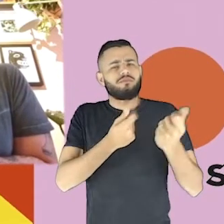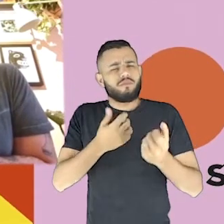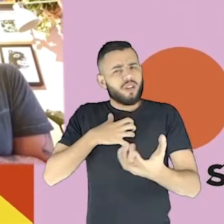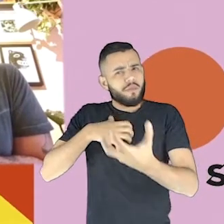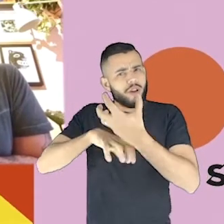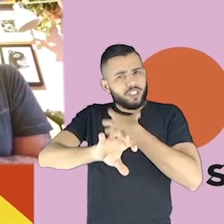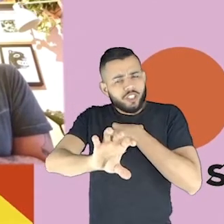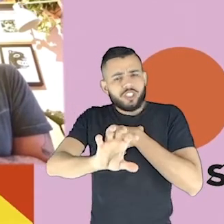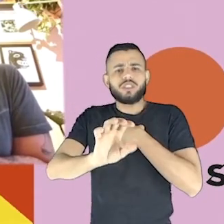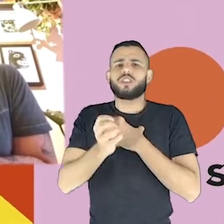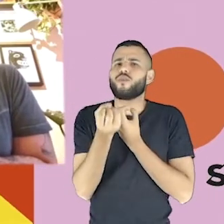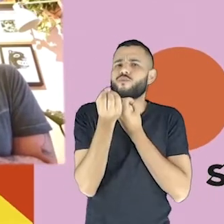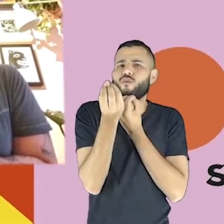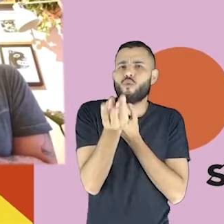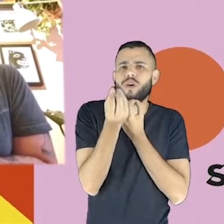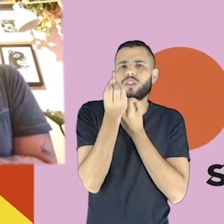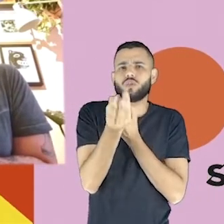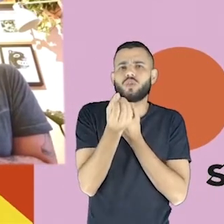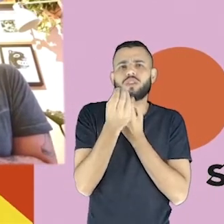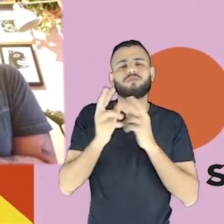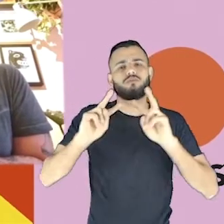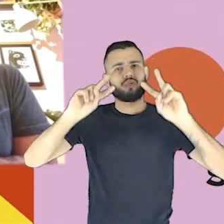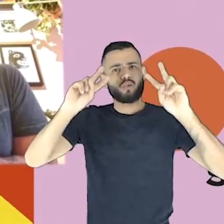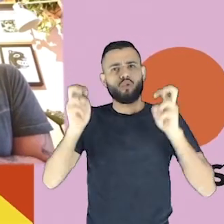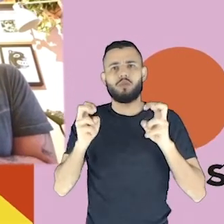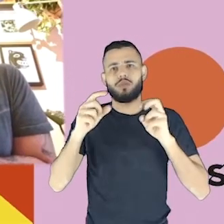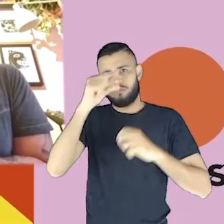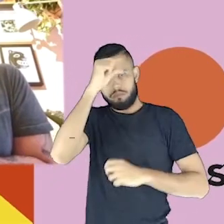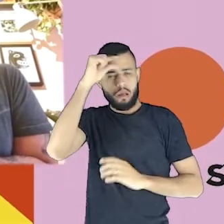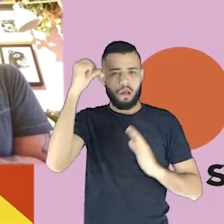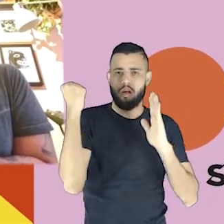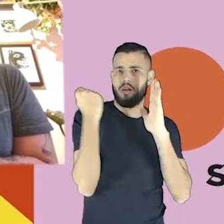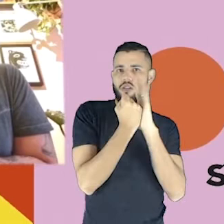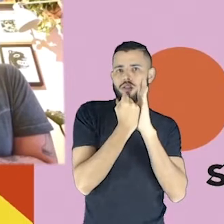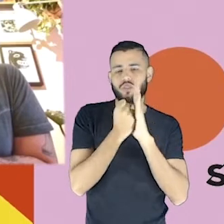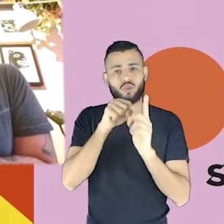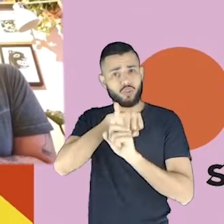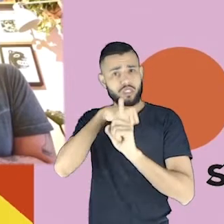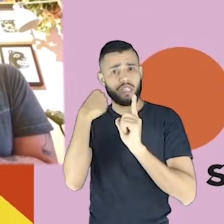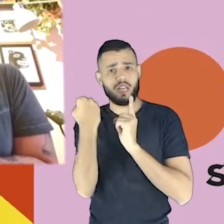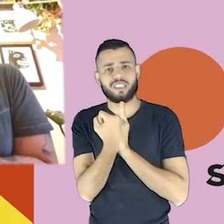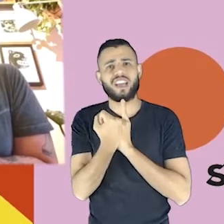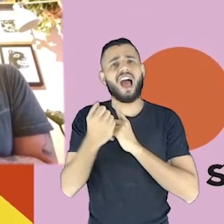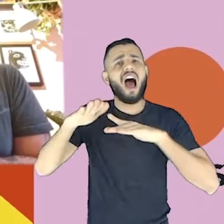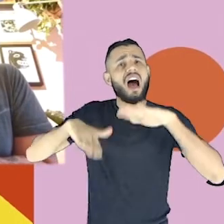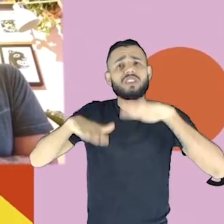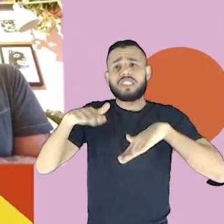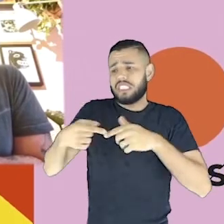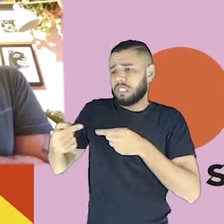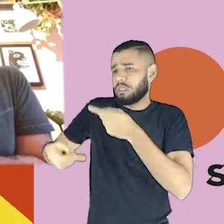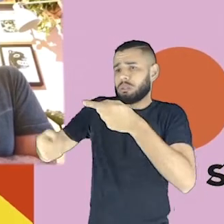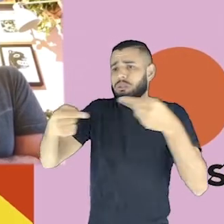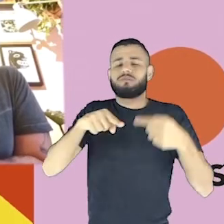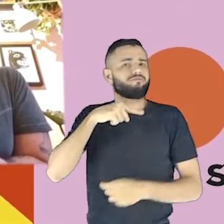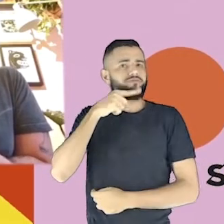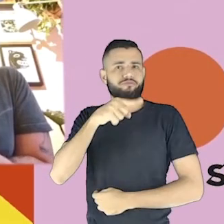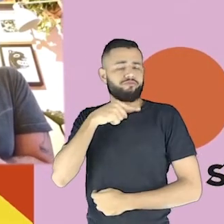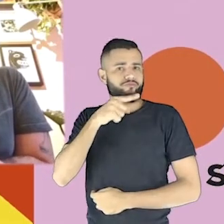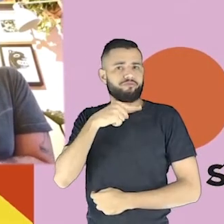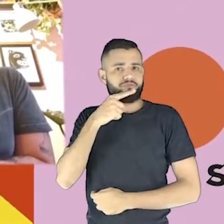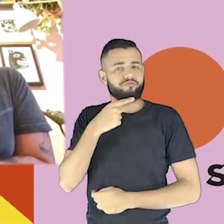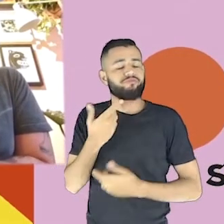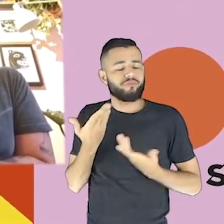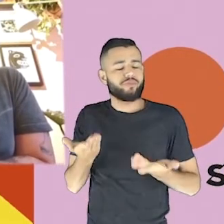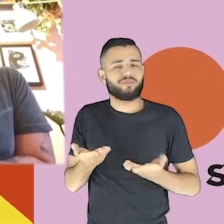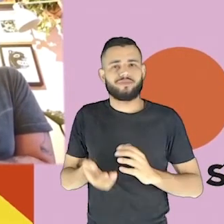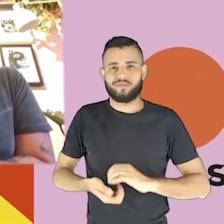bastante empatia essas informações, que são informações a respeito de marcadores sociais, que nem sempre têm espaço para serem discutidos.